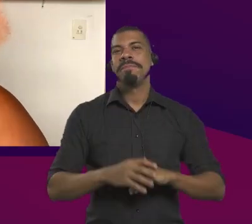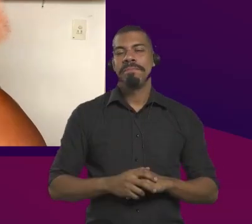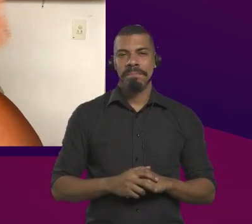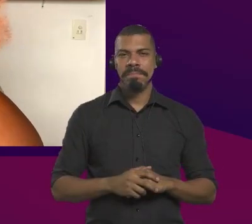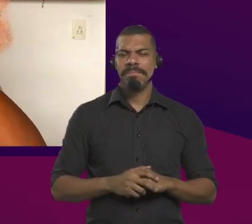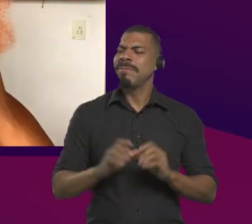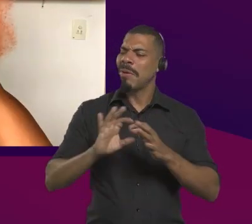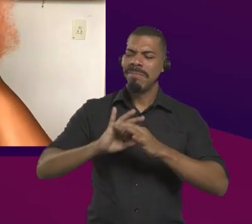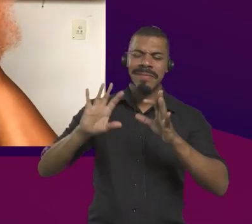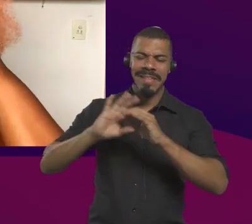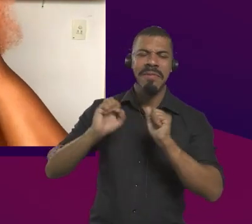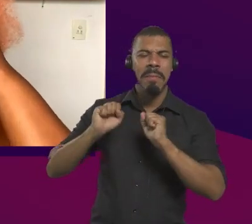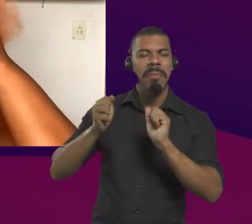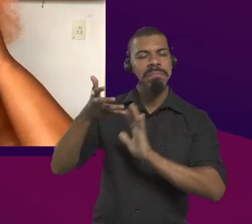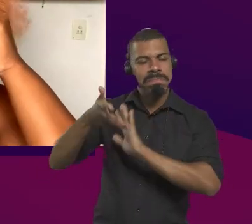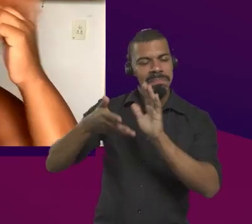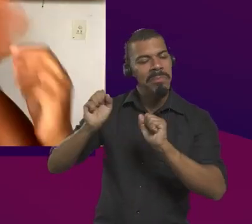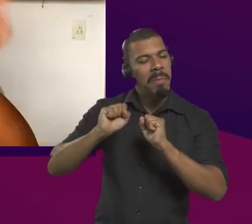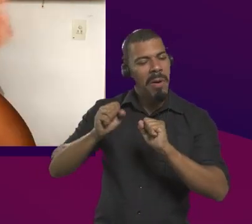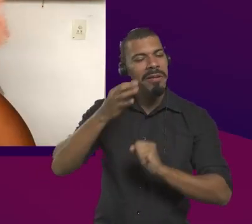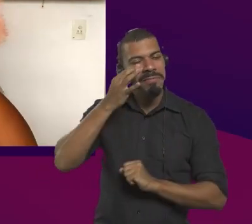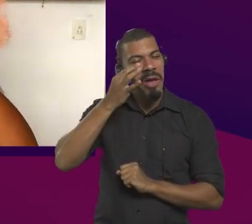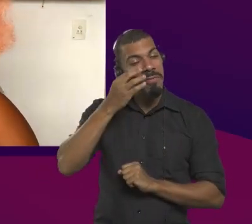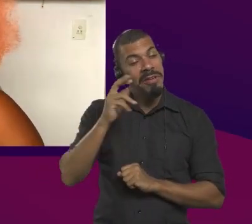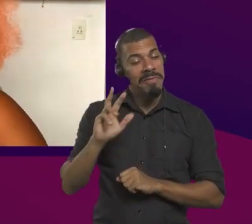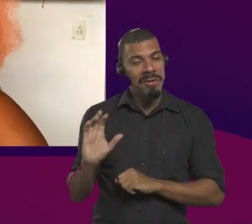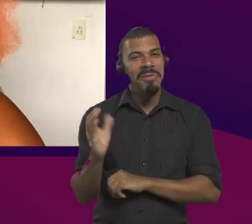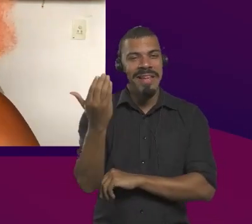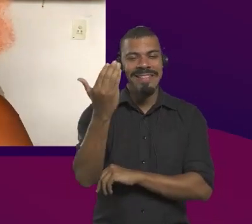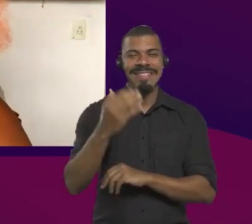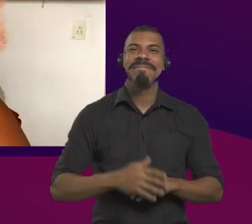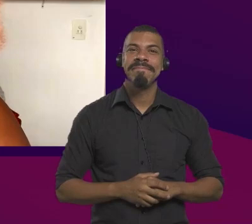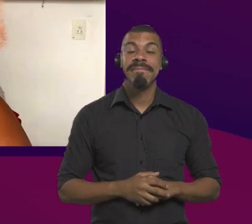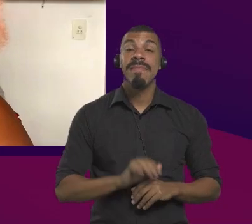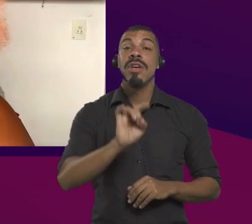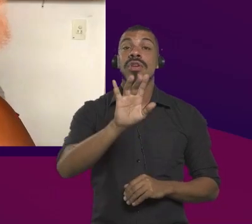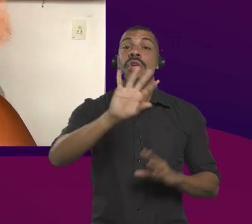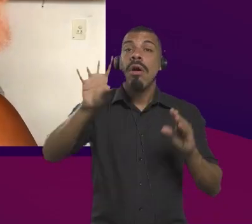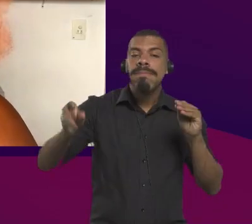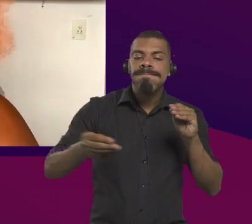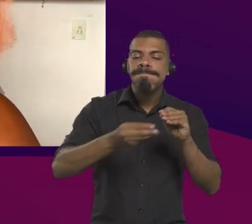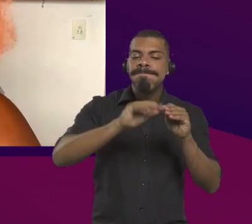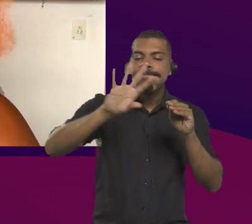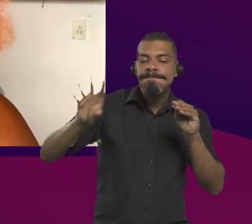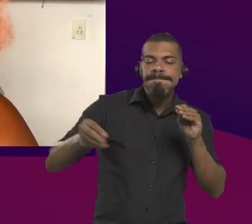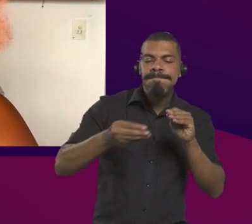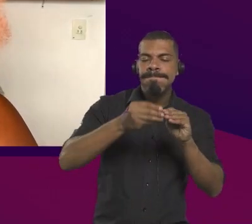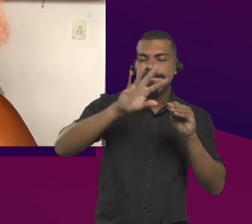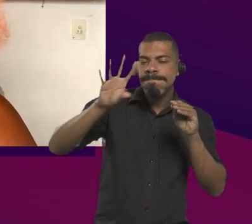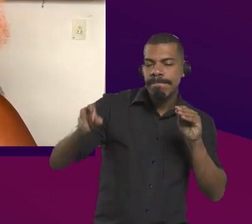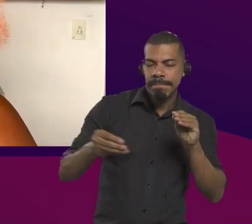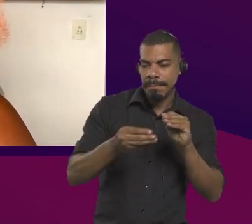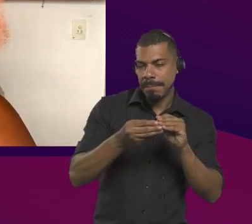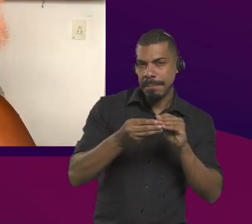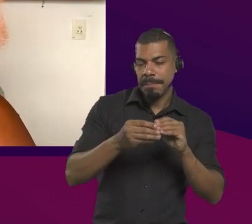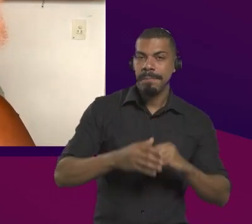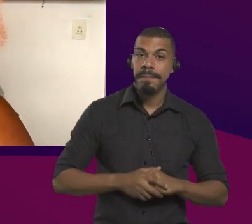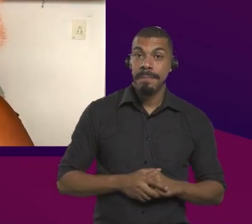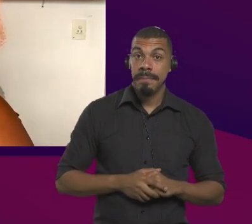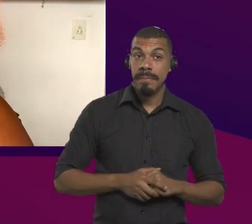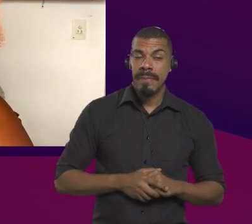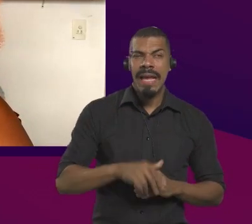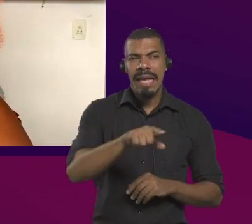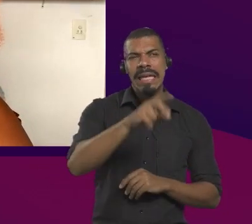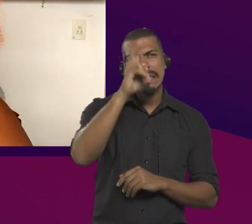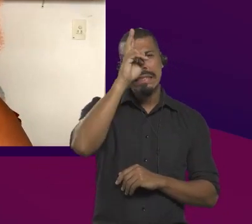sabia. Vai. Fala. Online é assim mesmo, vai. Vai. Não, vai. Eu só ia acrescentar a sua fala, porque é justamente isso que você falou, Dani. Me fez